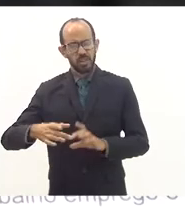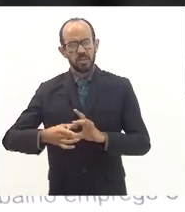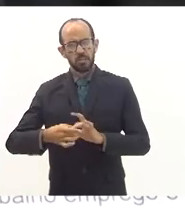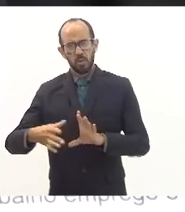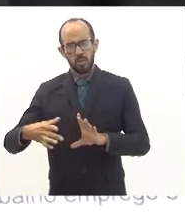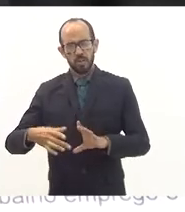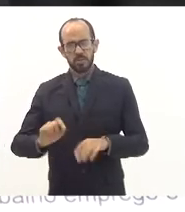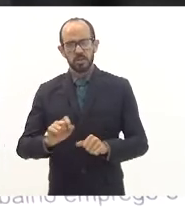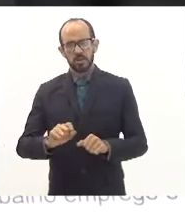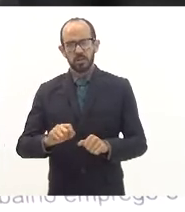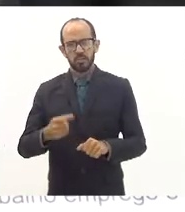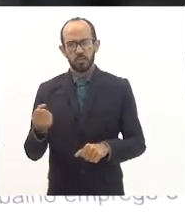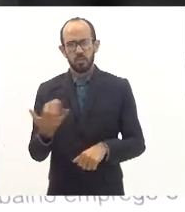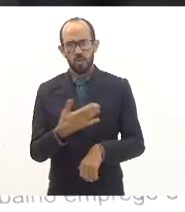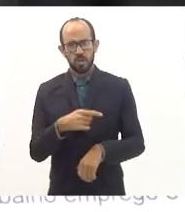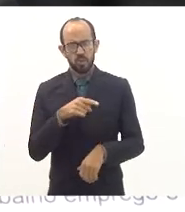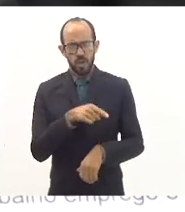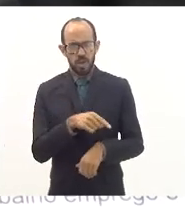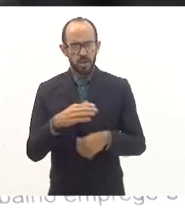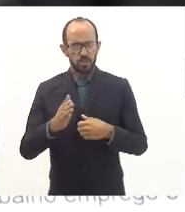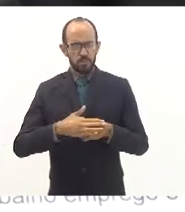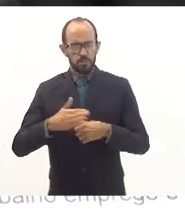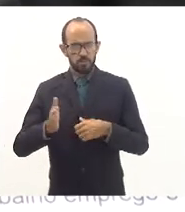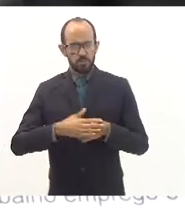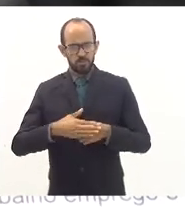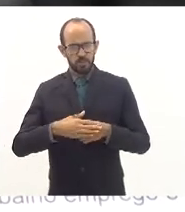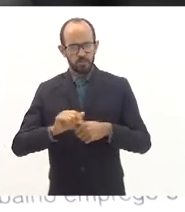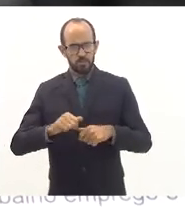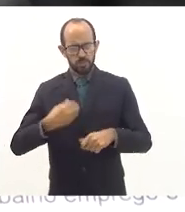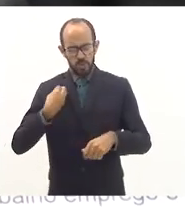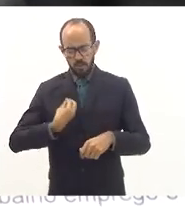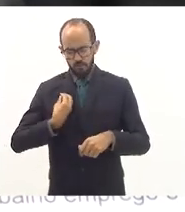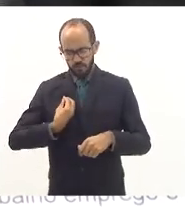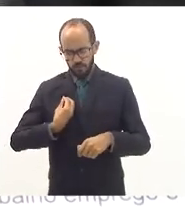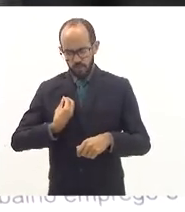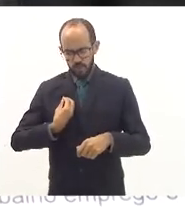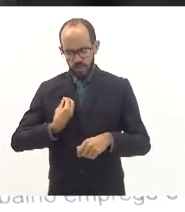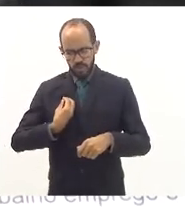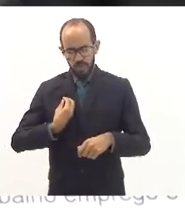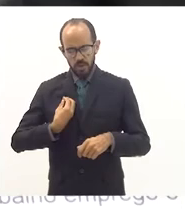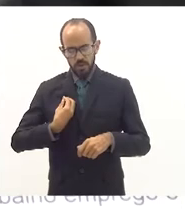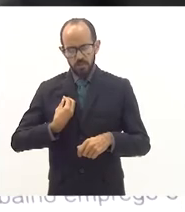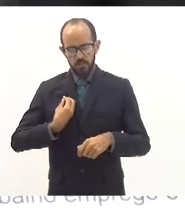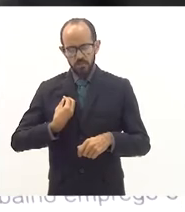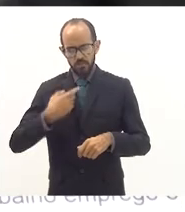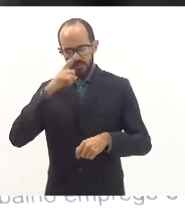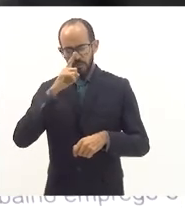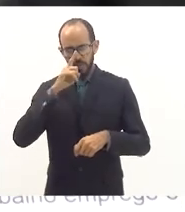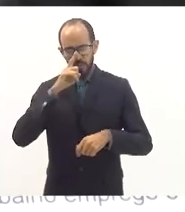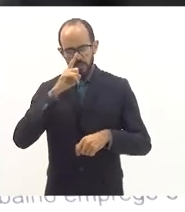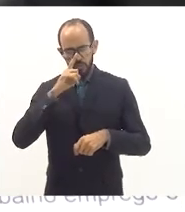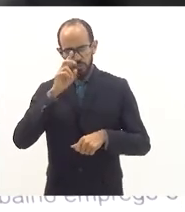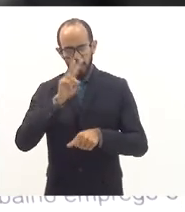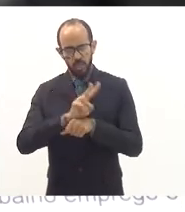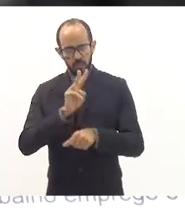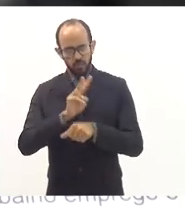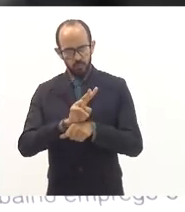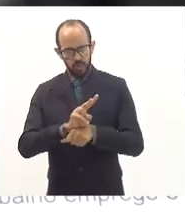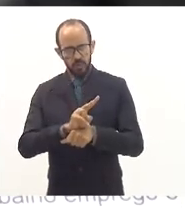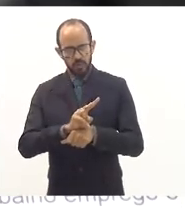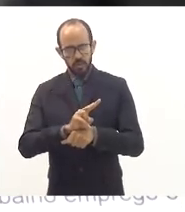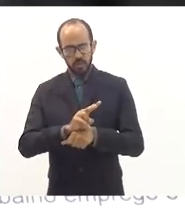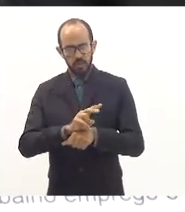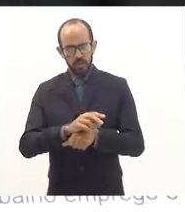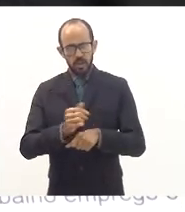quando Brizola colocou a própria vida em jogo durante a campanha da legalidade para defender essa democracia. Aquele porão